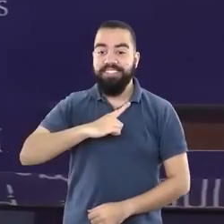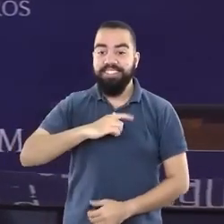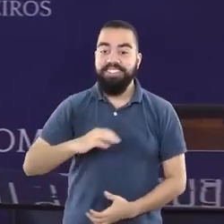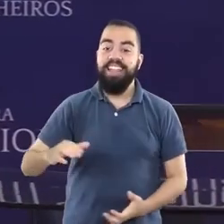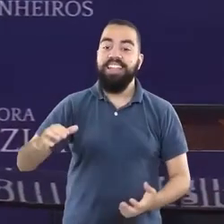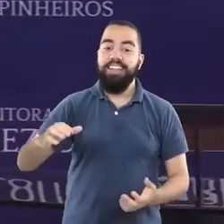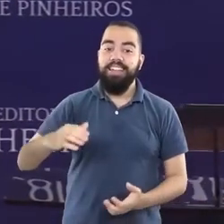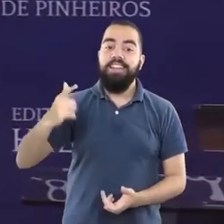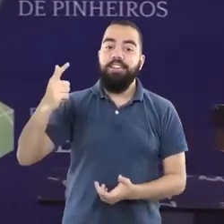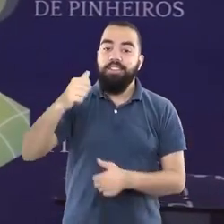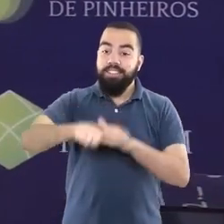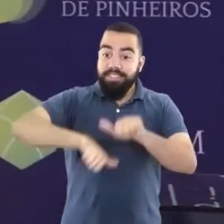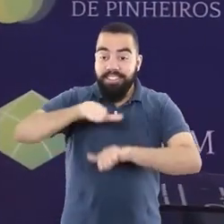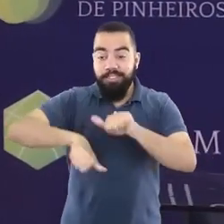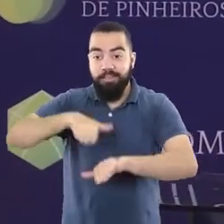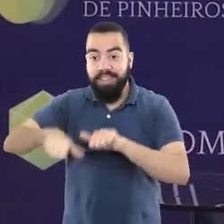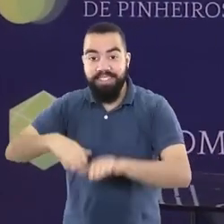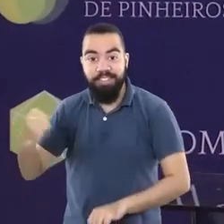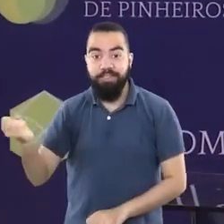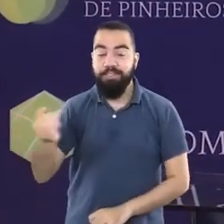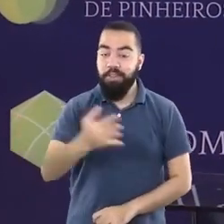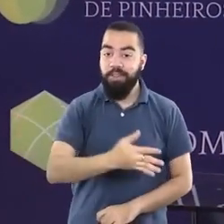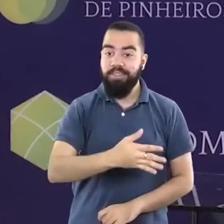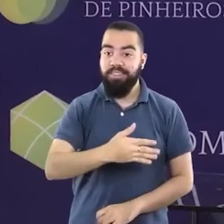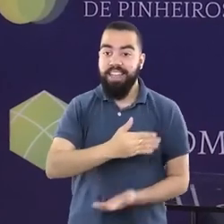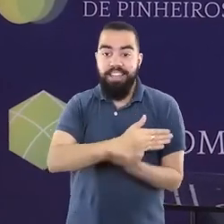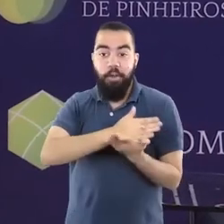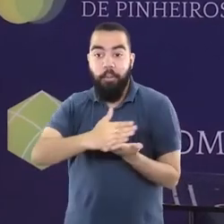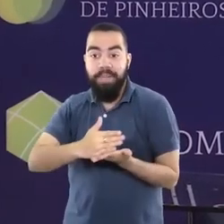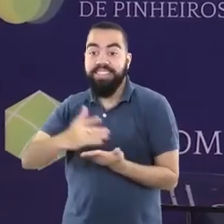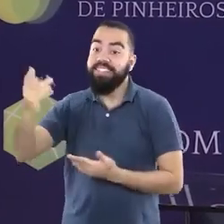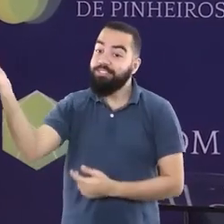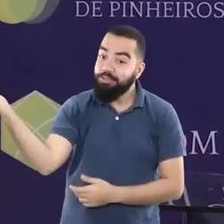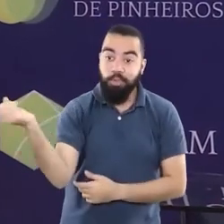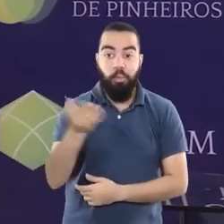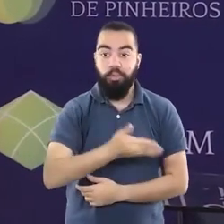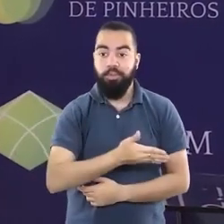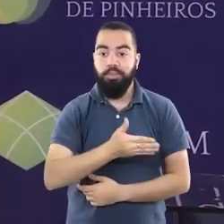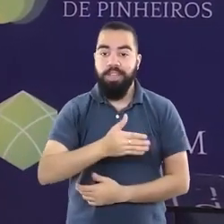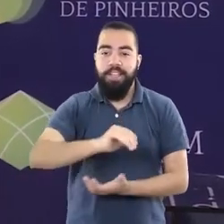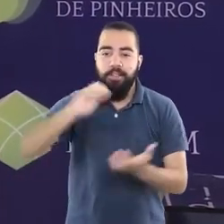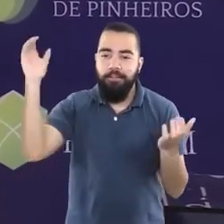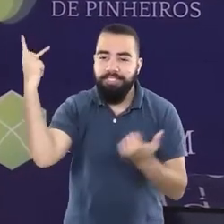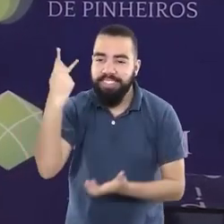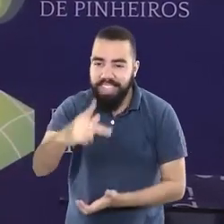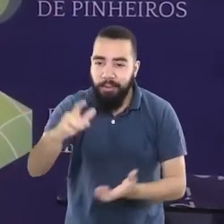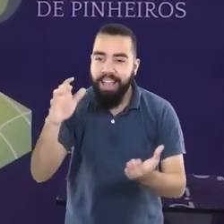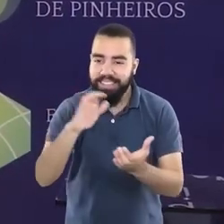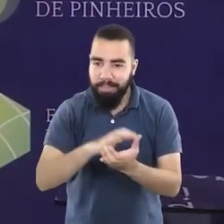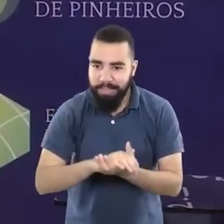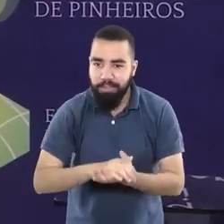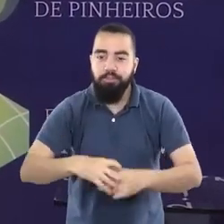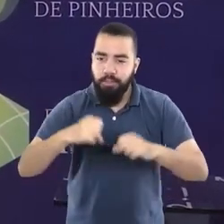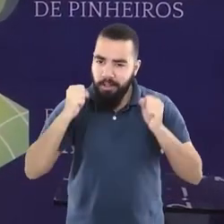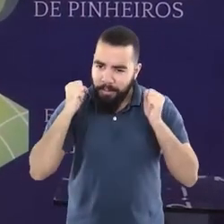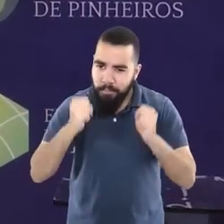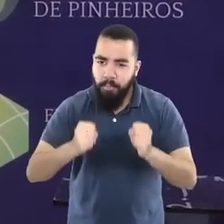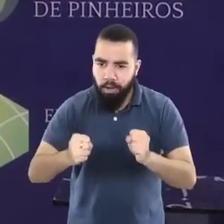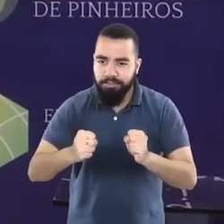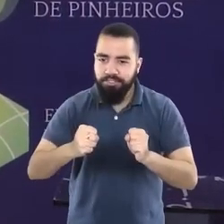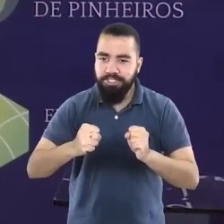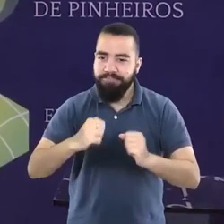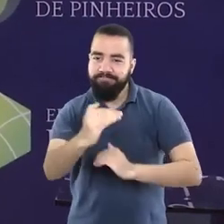não. Creia que Deus está nesse negócio e Ele pode restaurar o seu casamento. Mas Deus restaurou até os